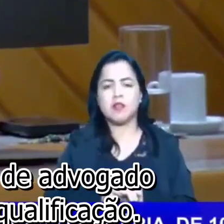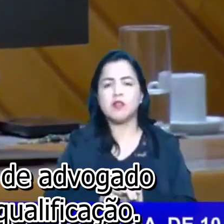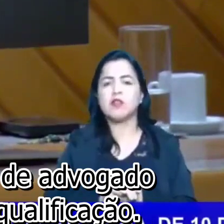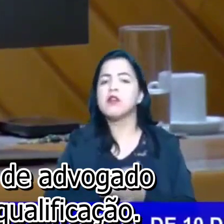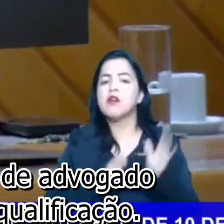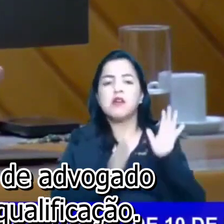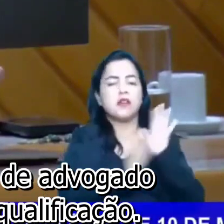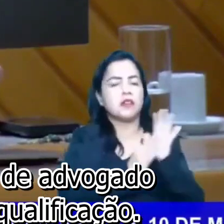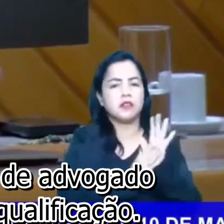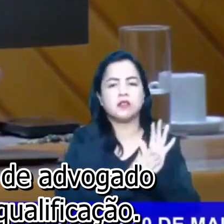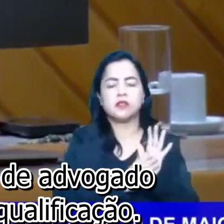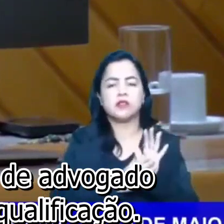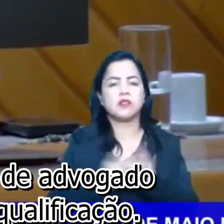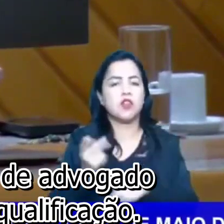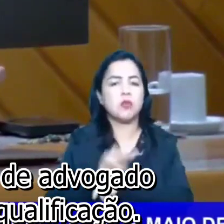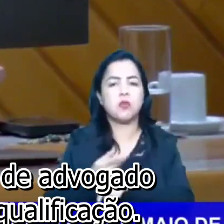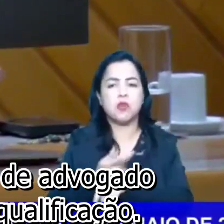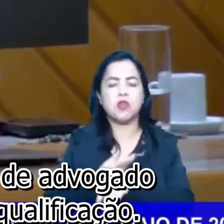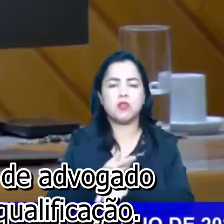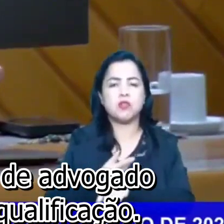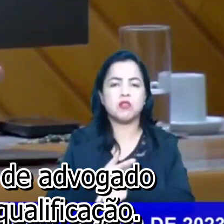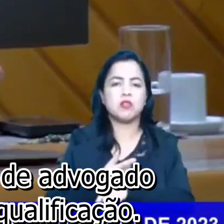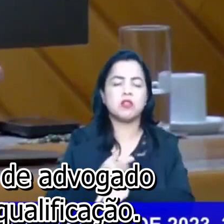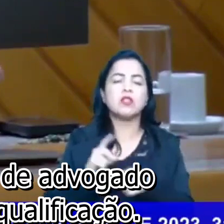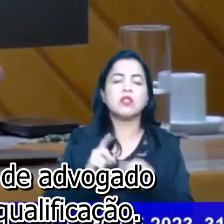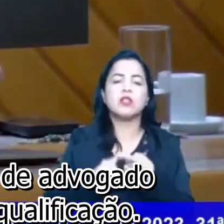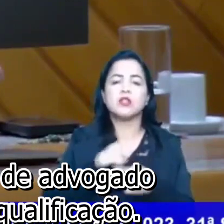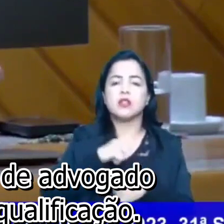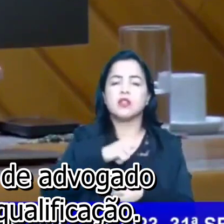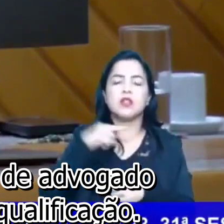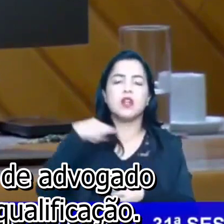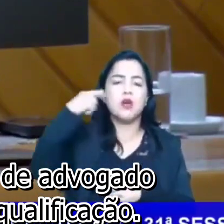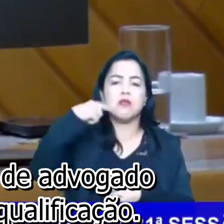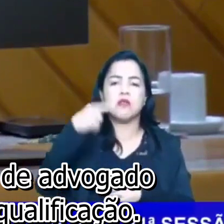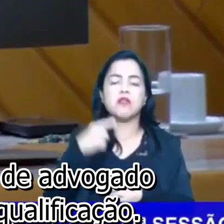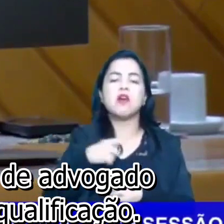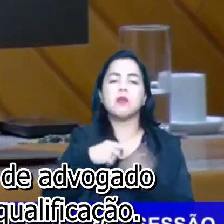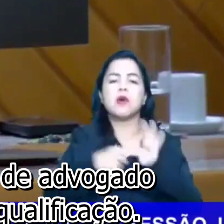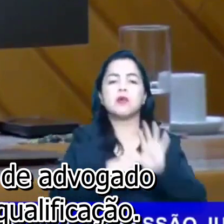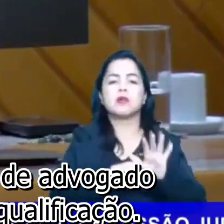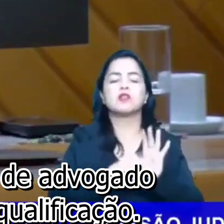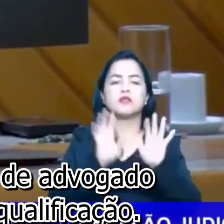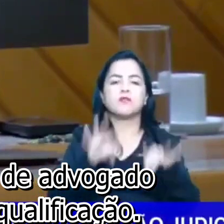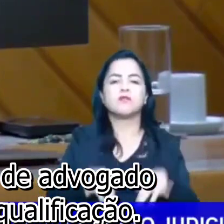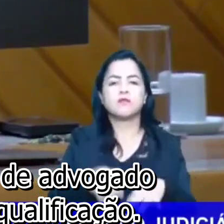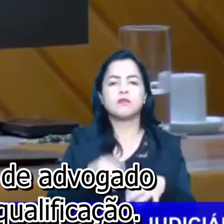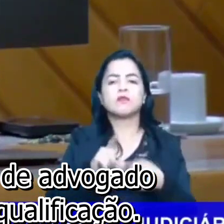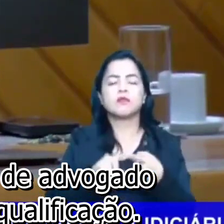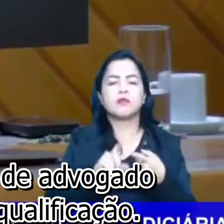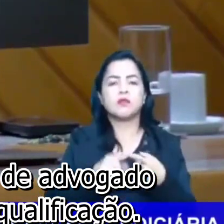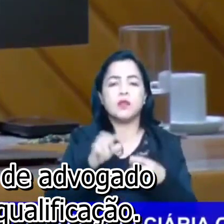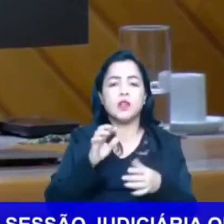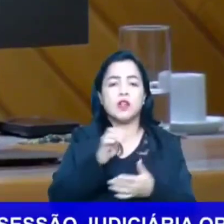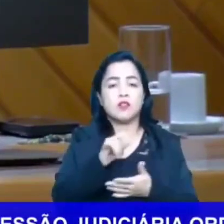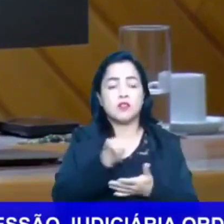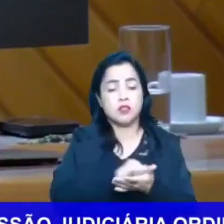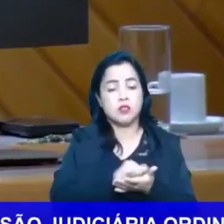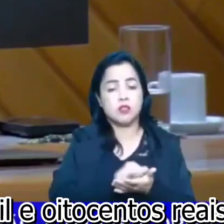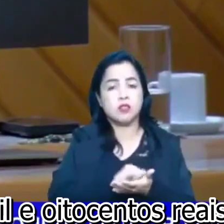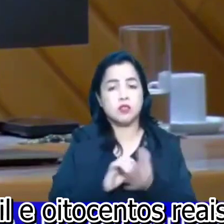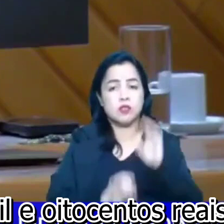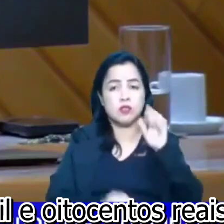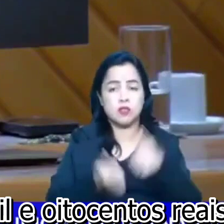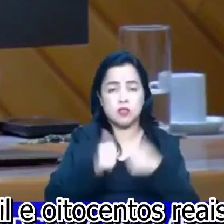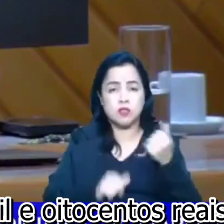foi apresentada a procuração de constituição de advogado para a prestação de contas, informado na ficha de qualificação. As notas